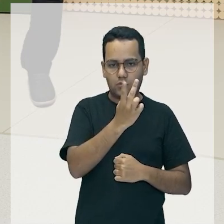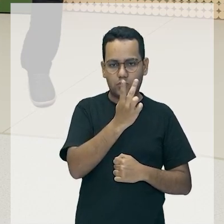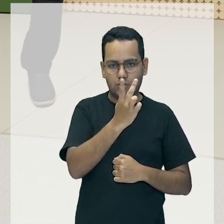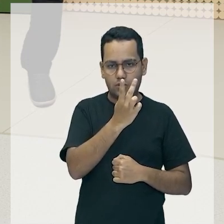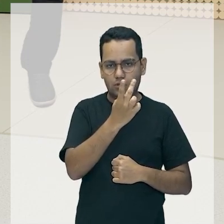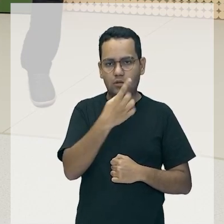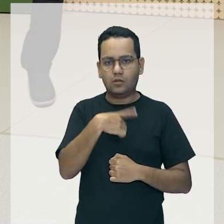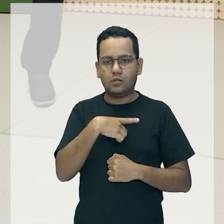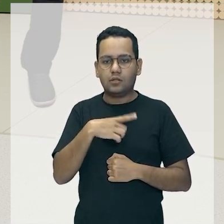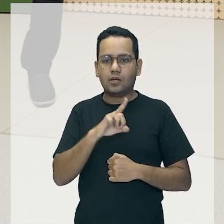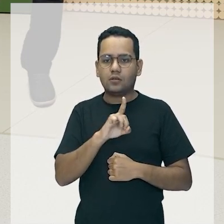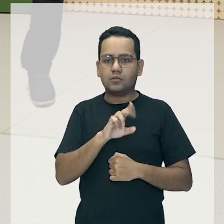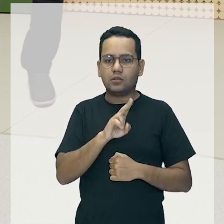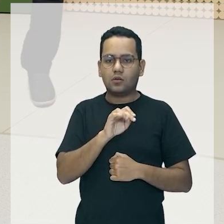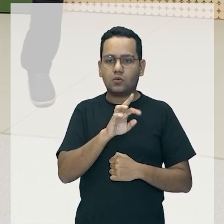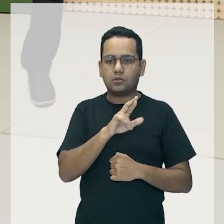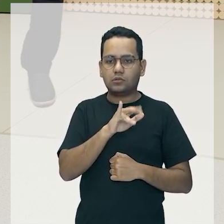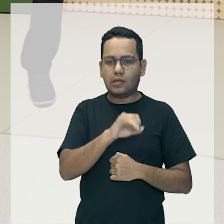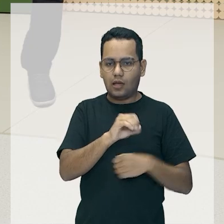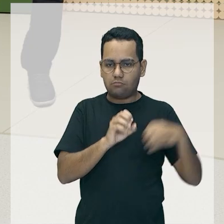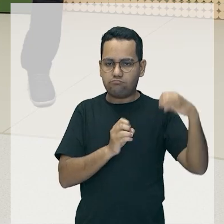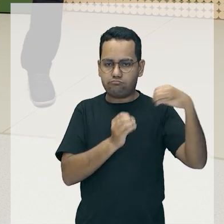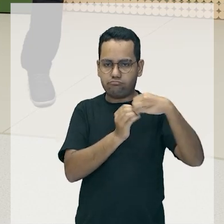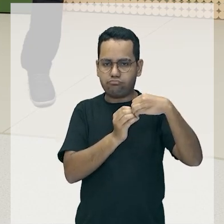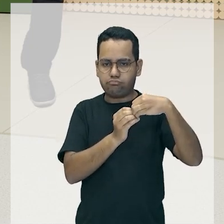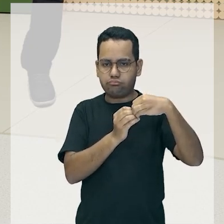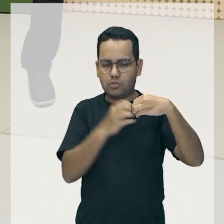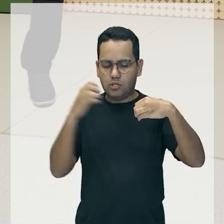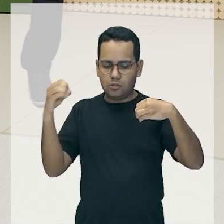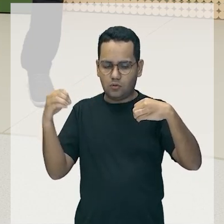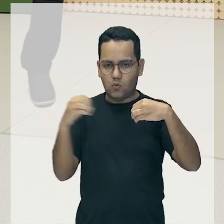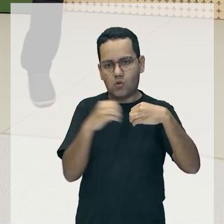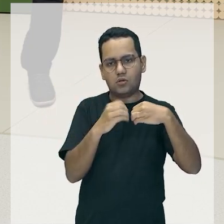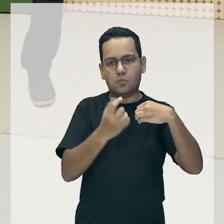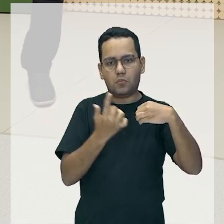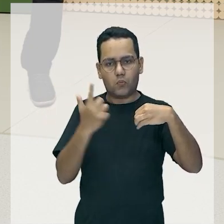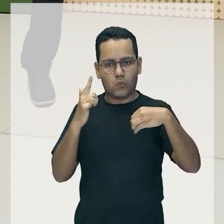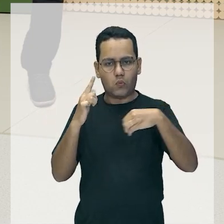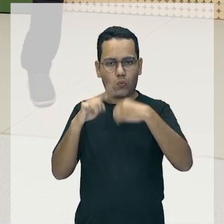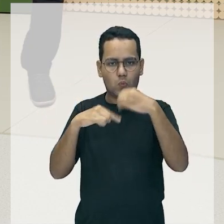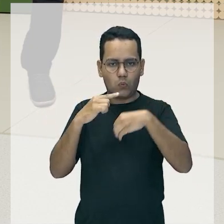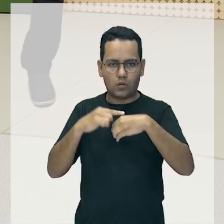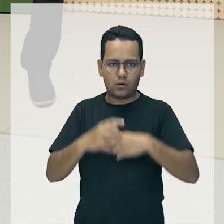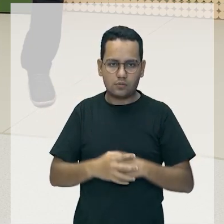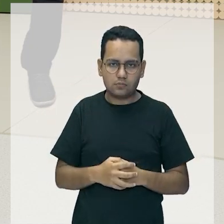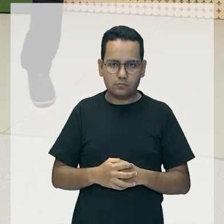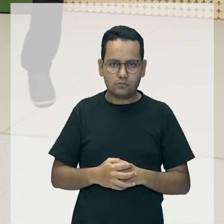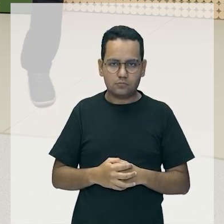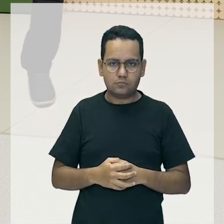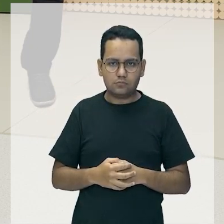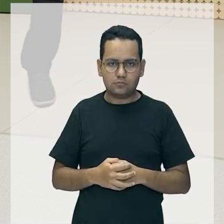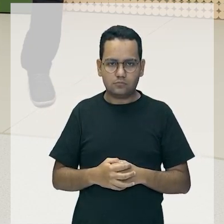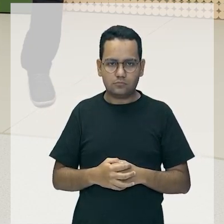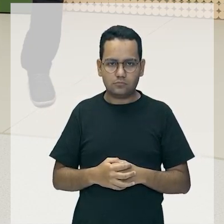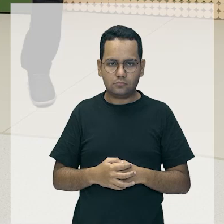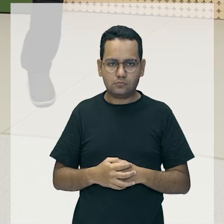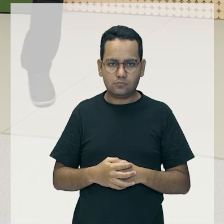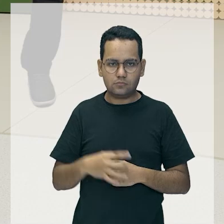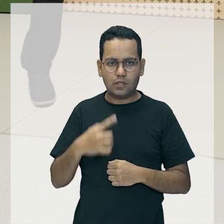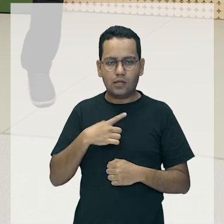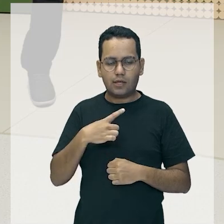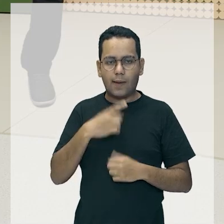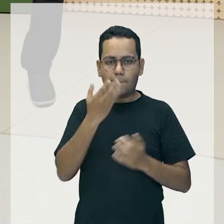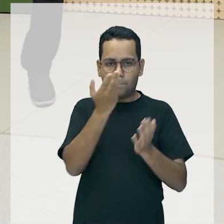deutério, que está sendo colidido, e aí nessa colisão eu vou ter uma expulsão de um